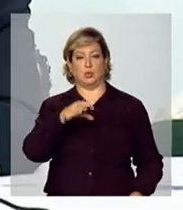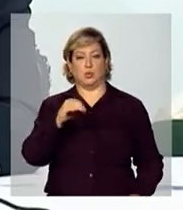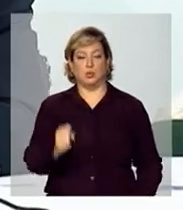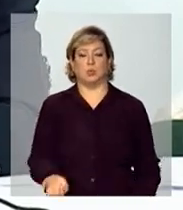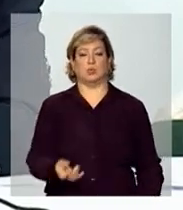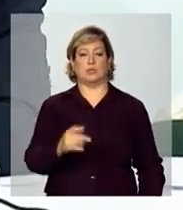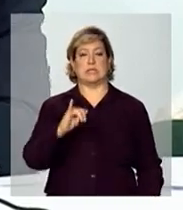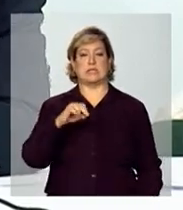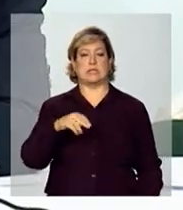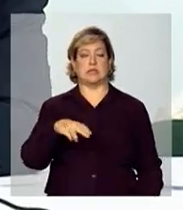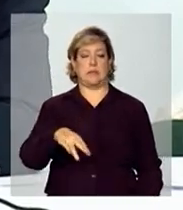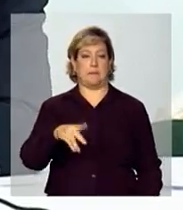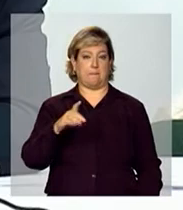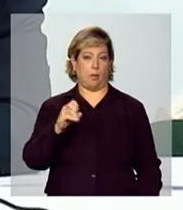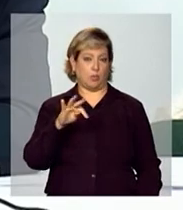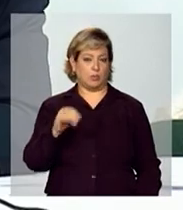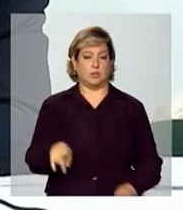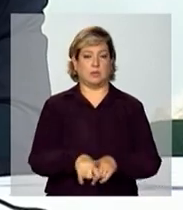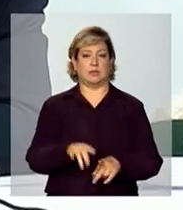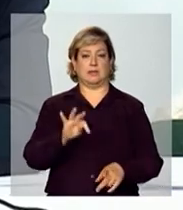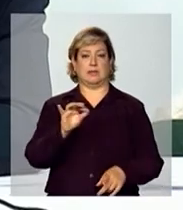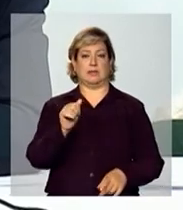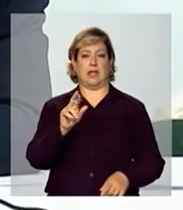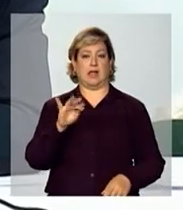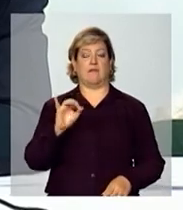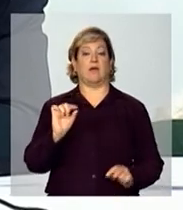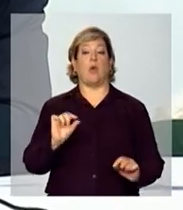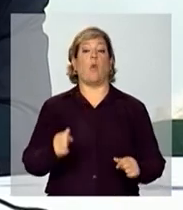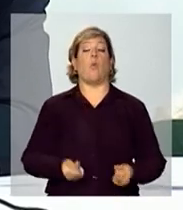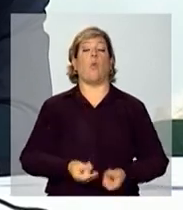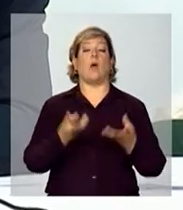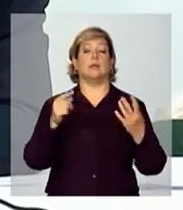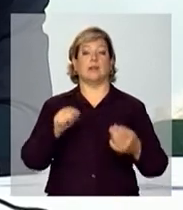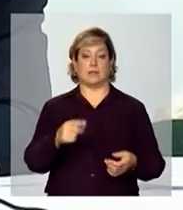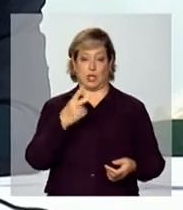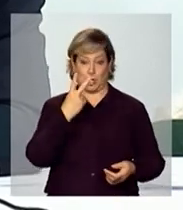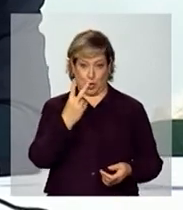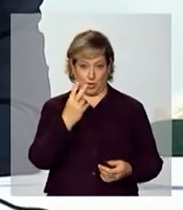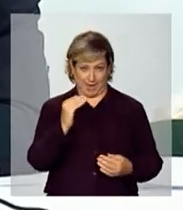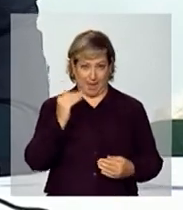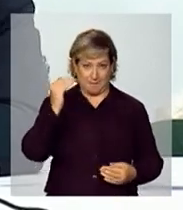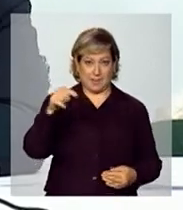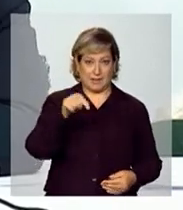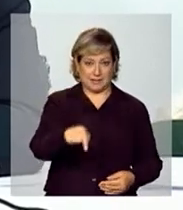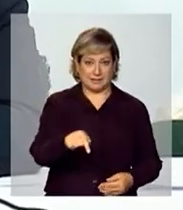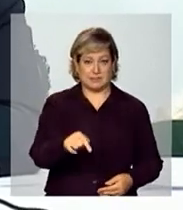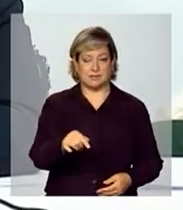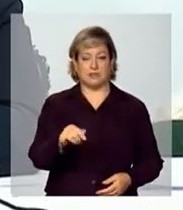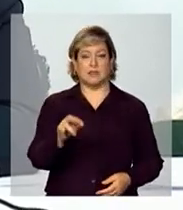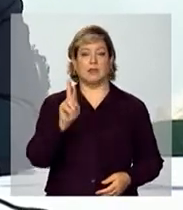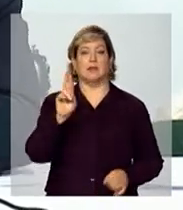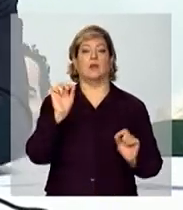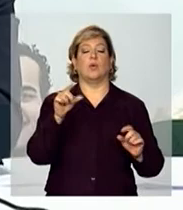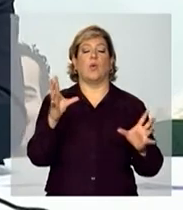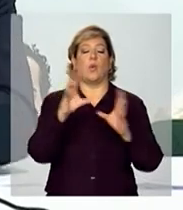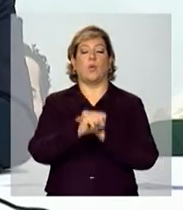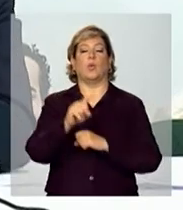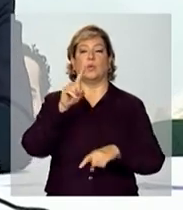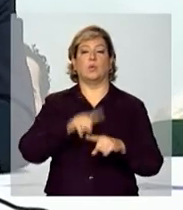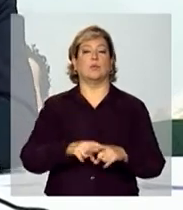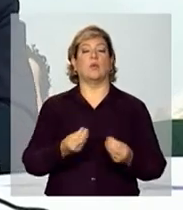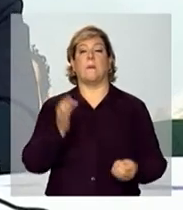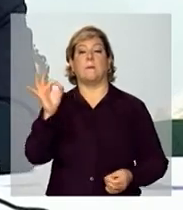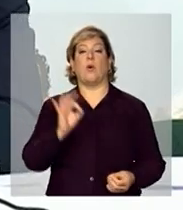tarifas então de 10 passou para 12 quanto é que esse dois a mais representa sobre o valor total Então são